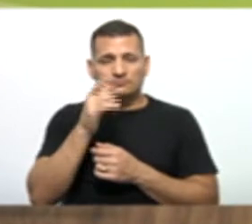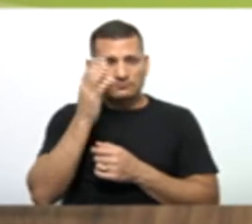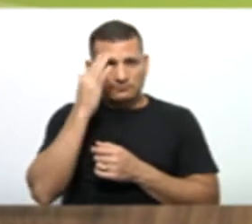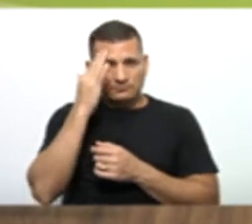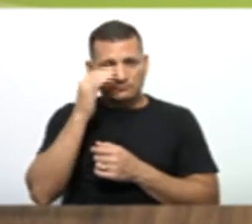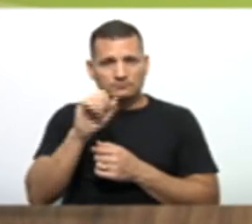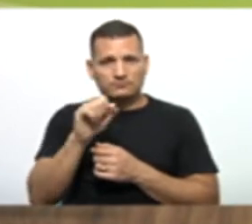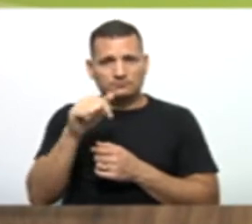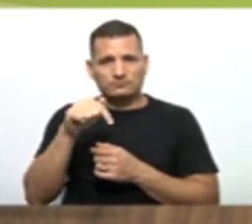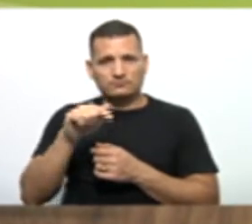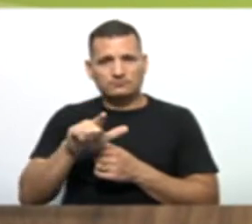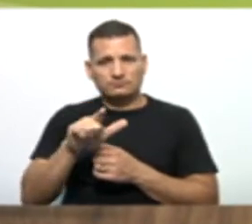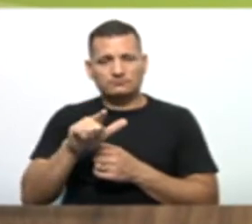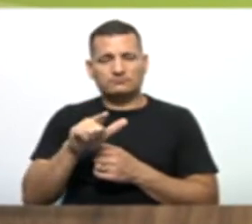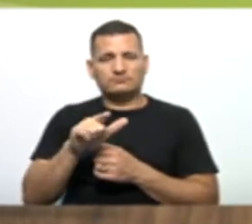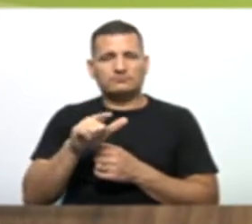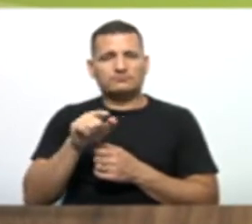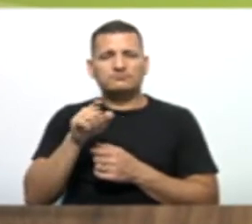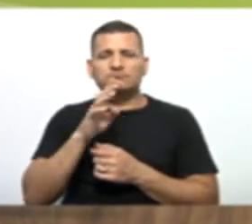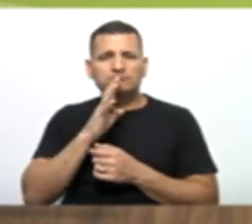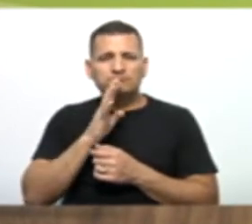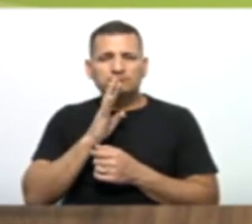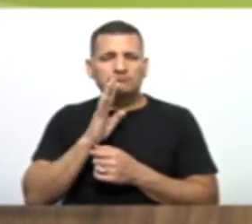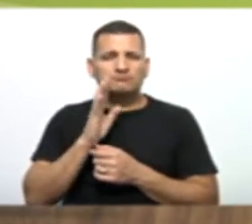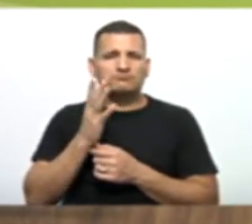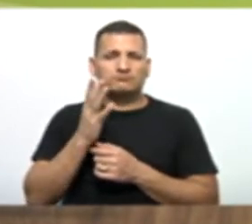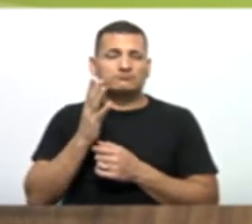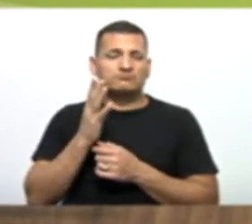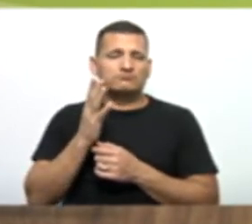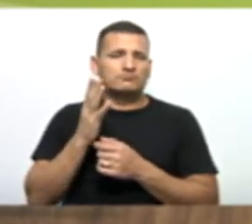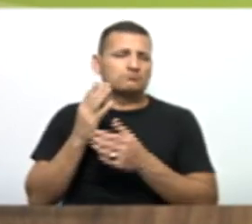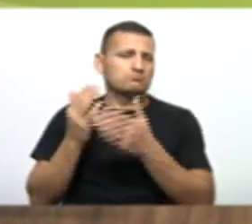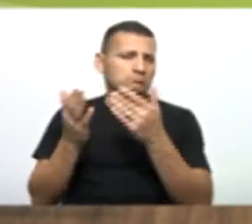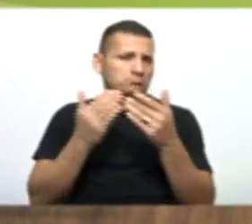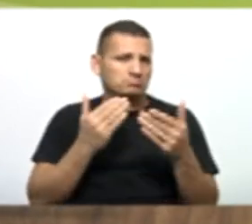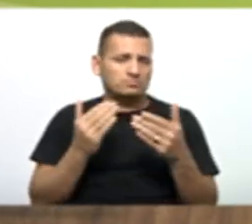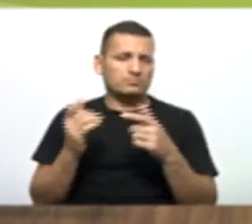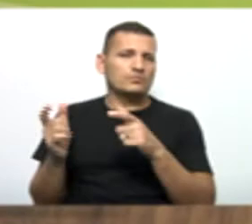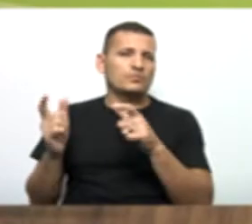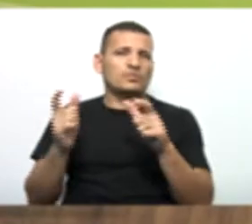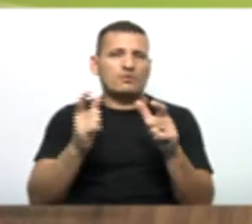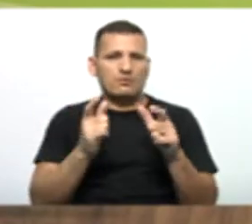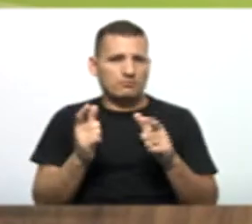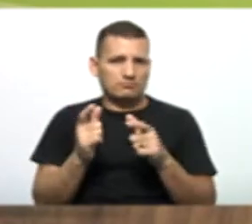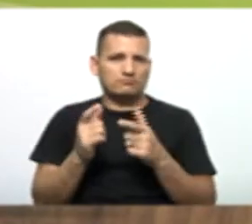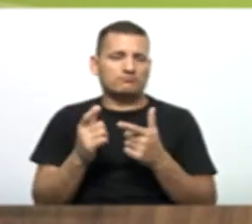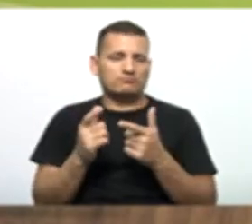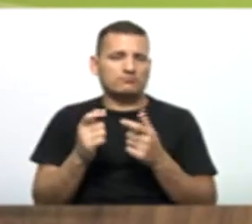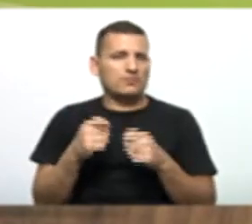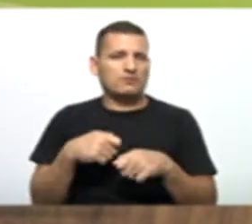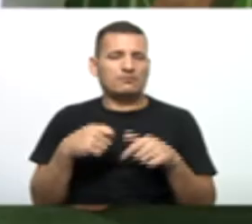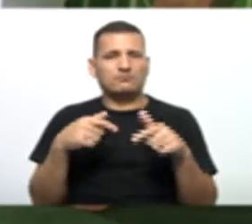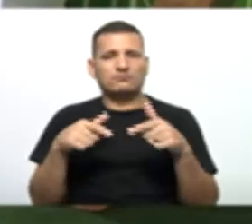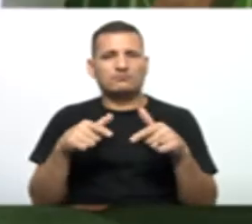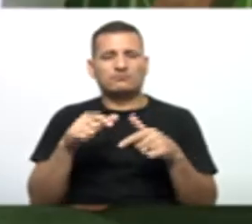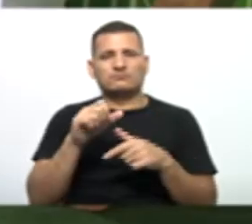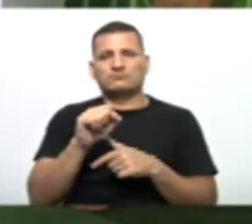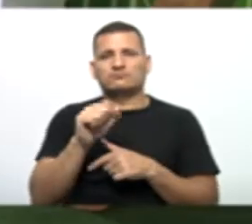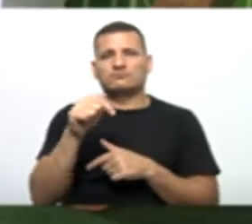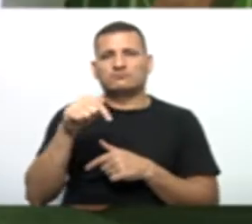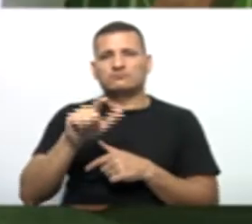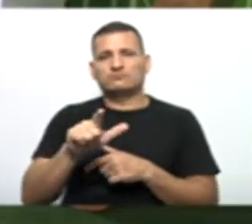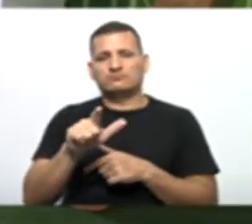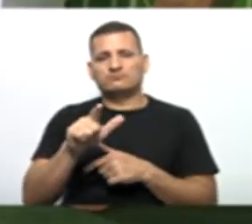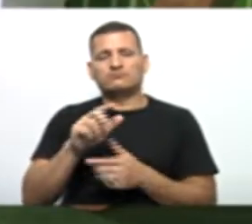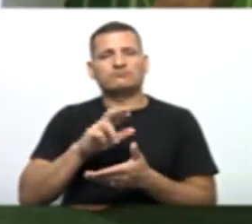conseguir trabalhar com banco de dados em vários setores aí do mundo, né? Exatamente. E vários